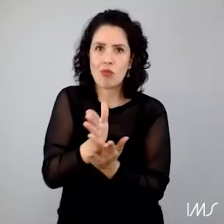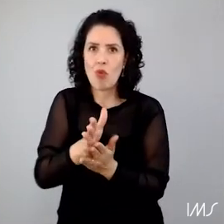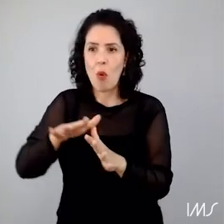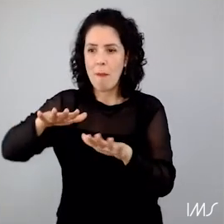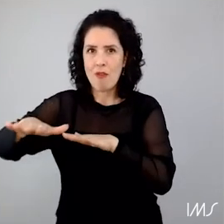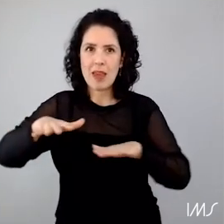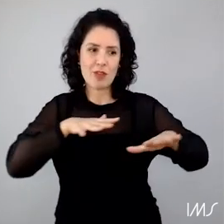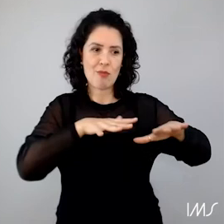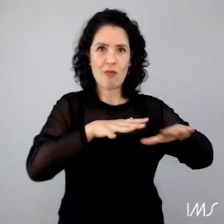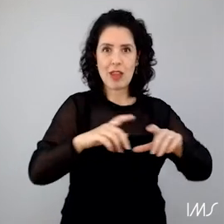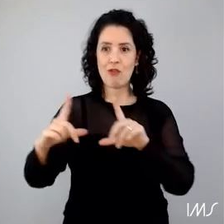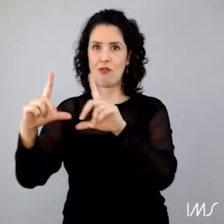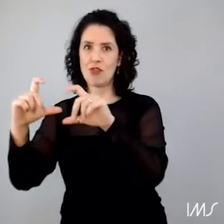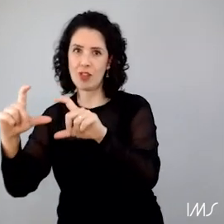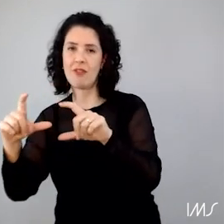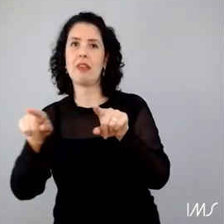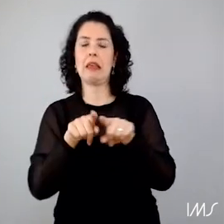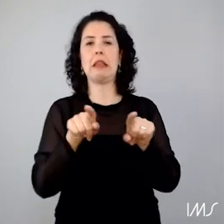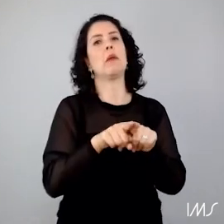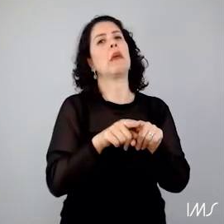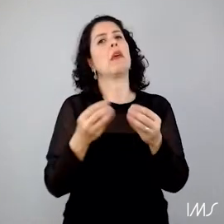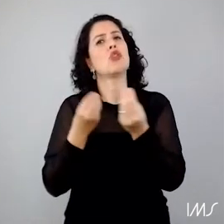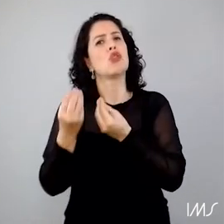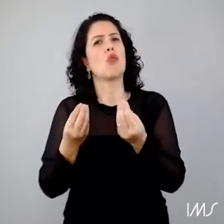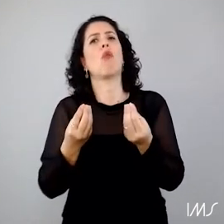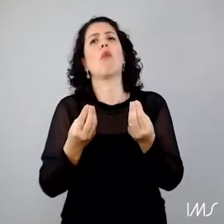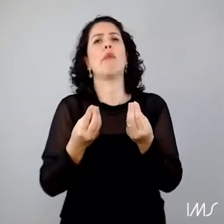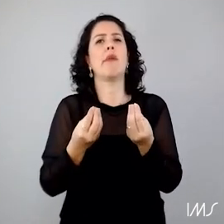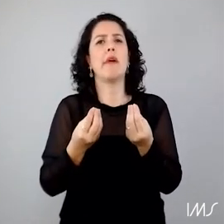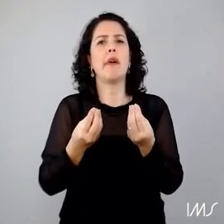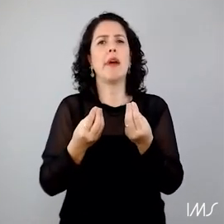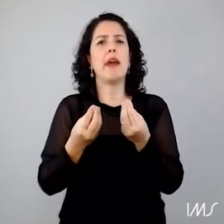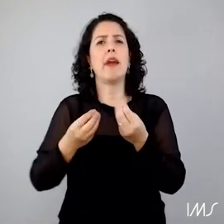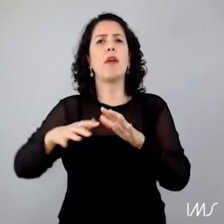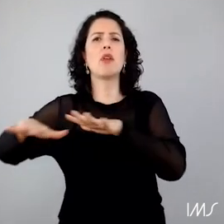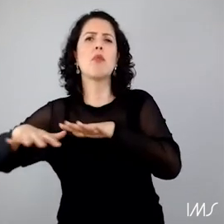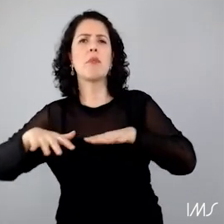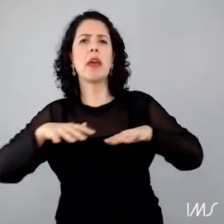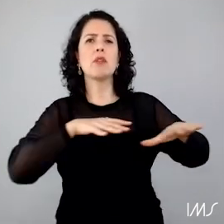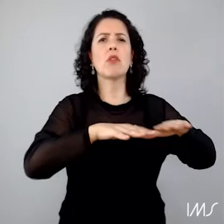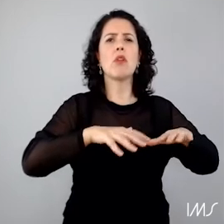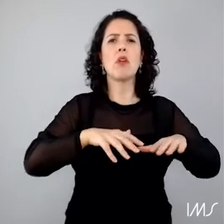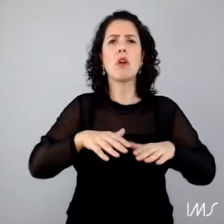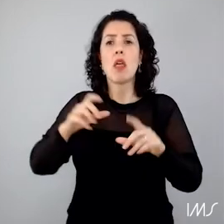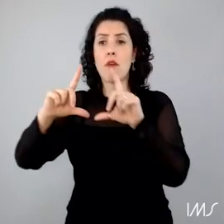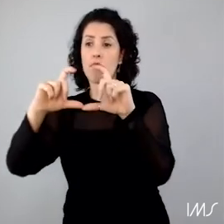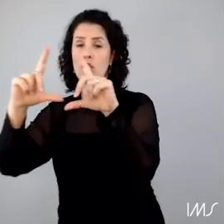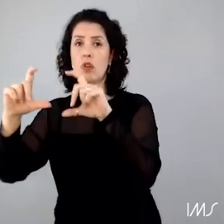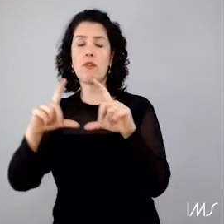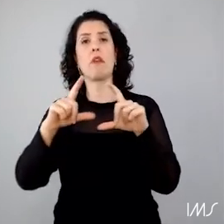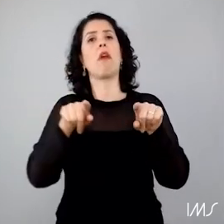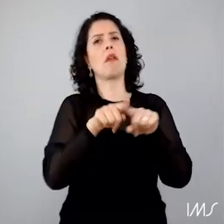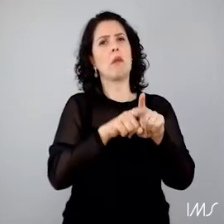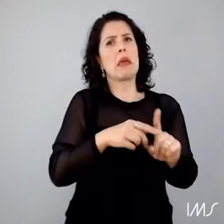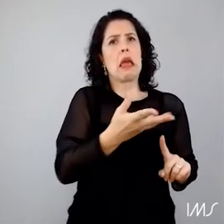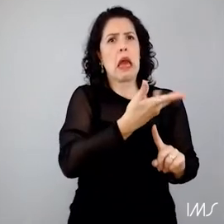as referências que marcaram a minha própria geração, meu momento inicial de aproximação da fotografia, com obras como, né, História da Fotografia do